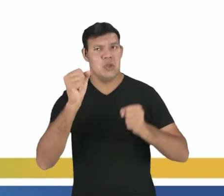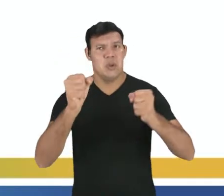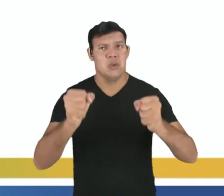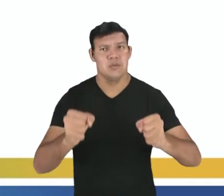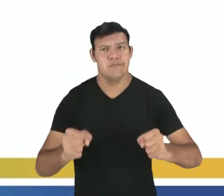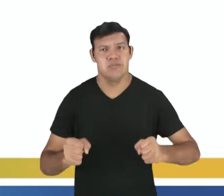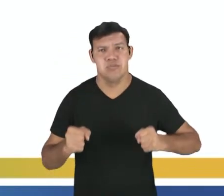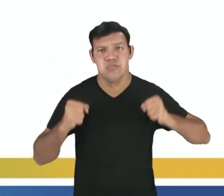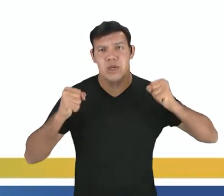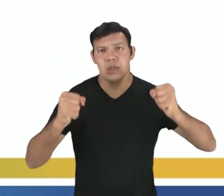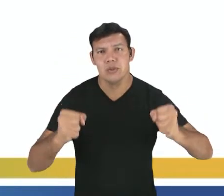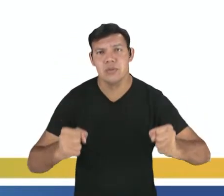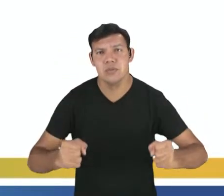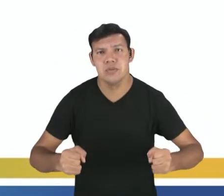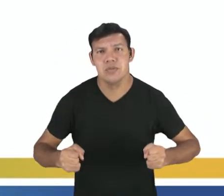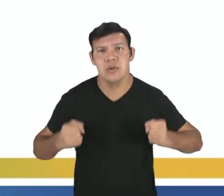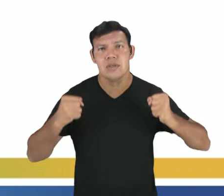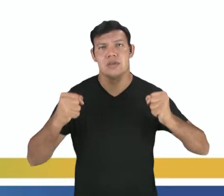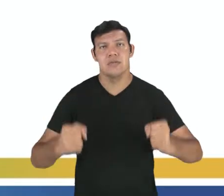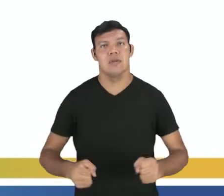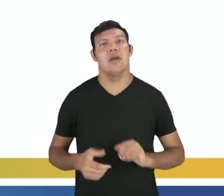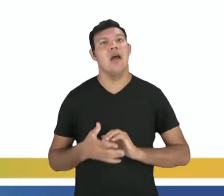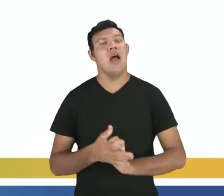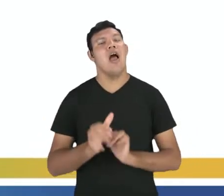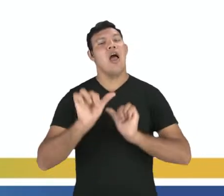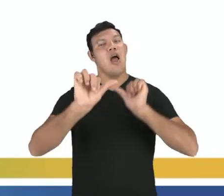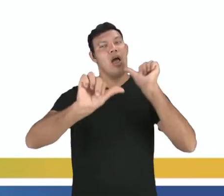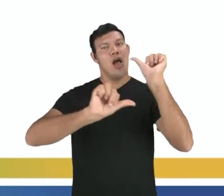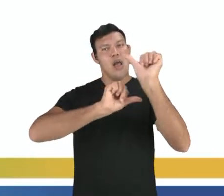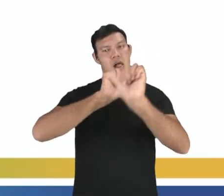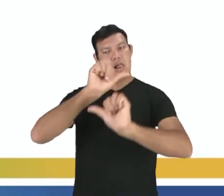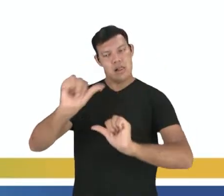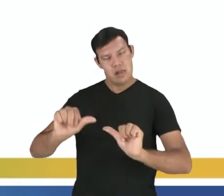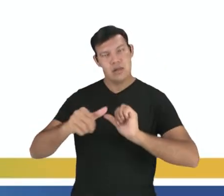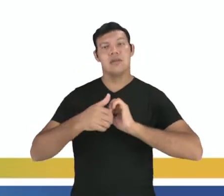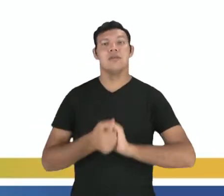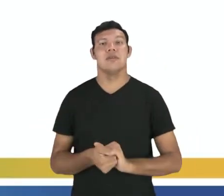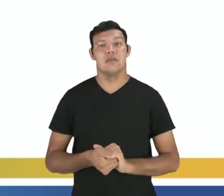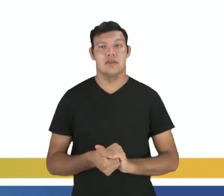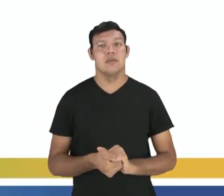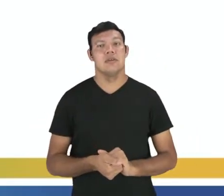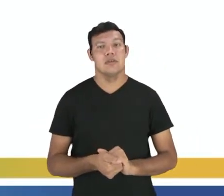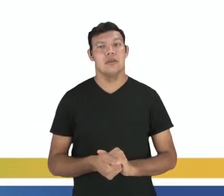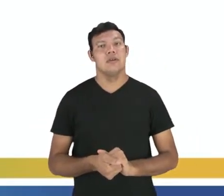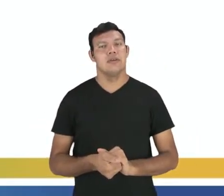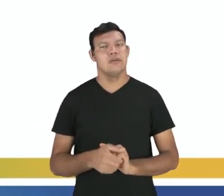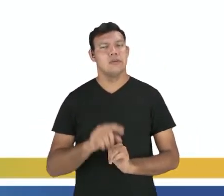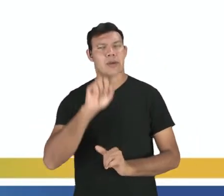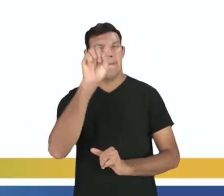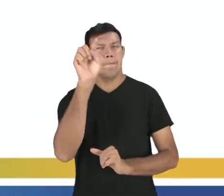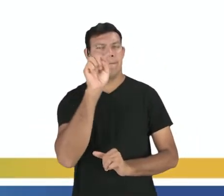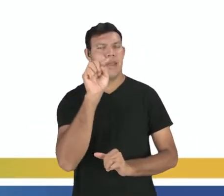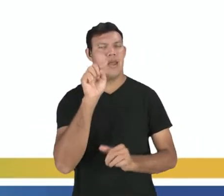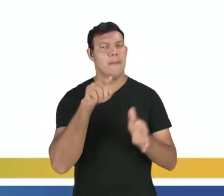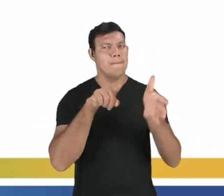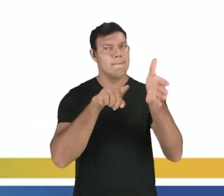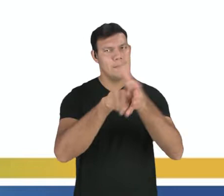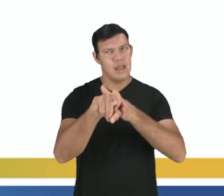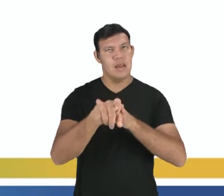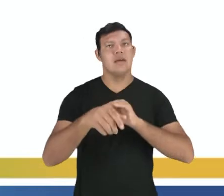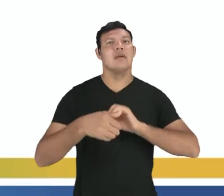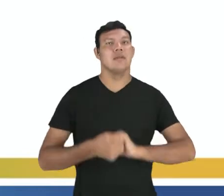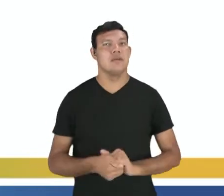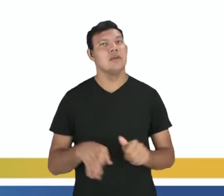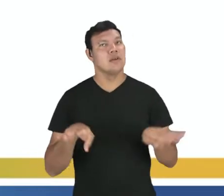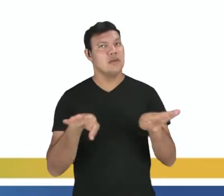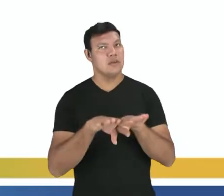sabe esquiar. E quando eu troco ele de posição, utilizo ele numa forma interrogativa, eu